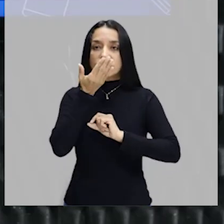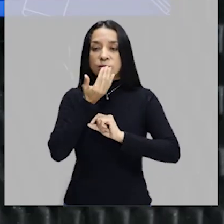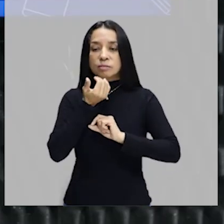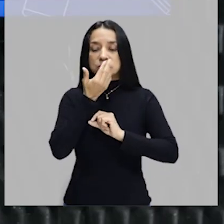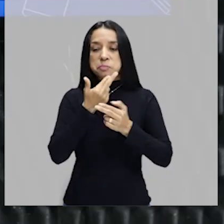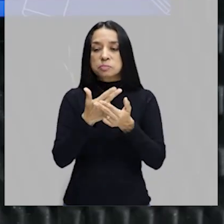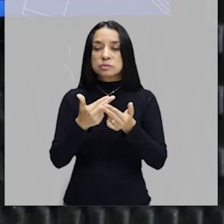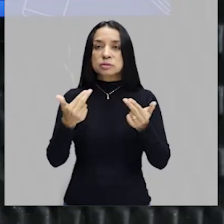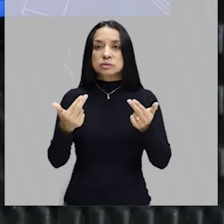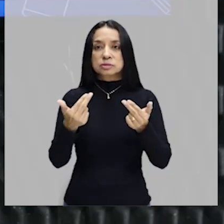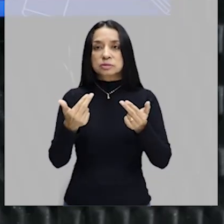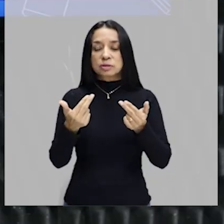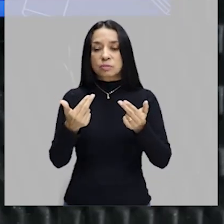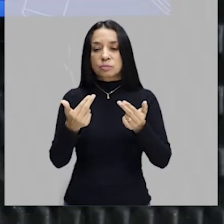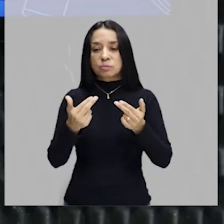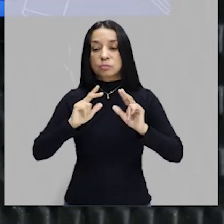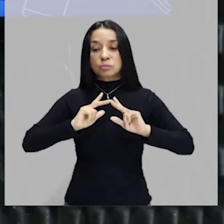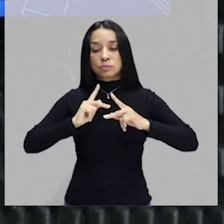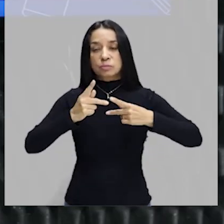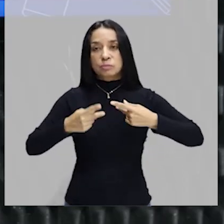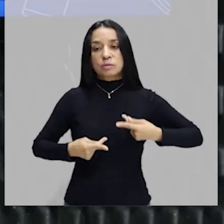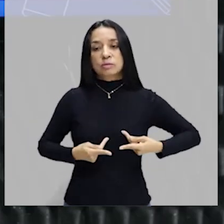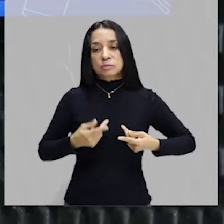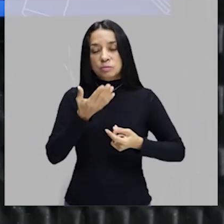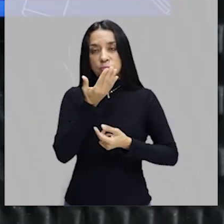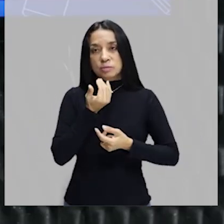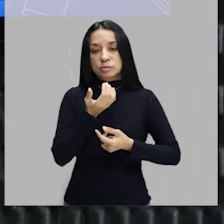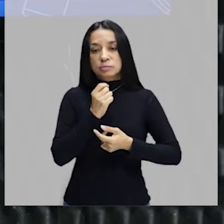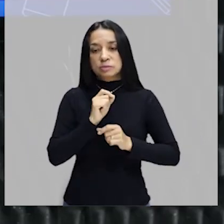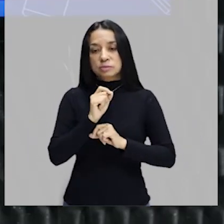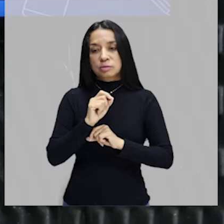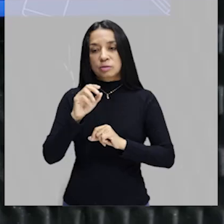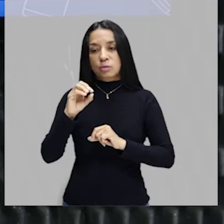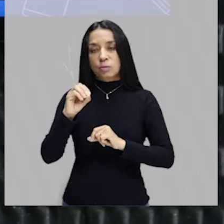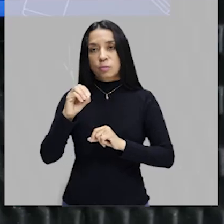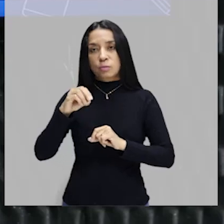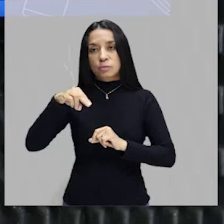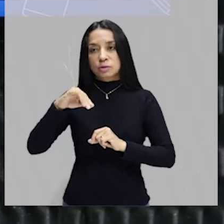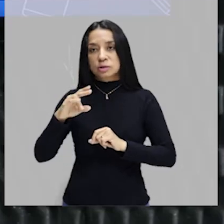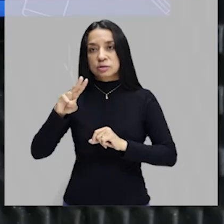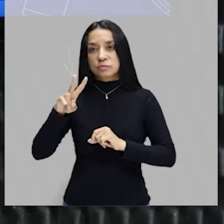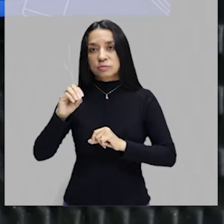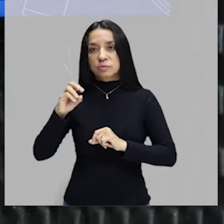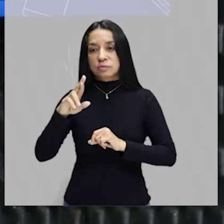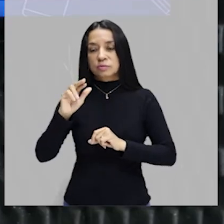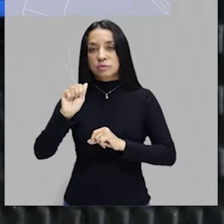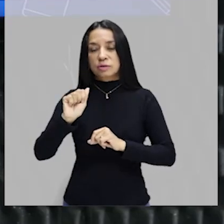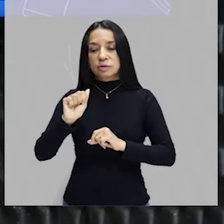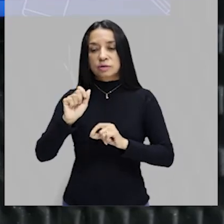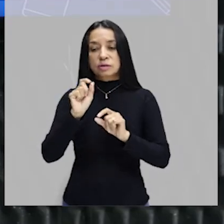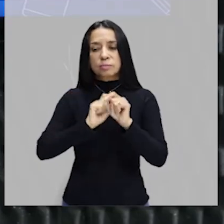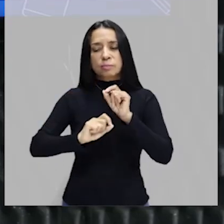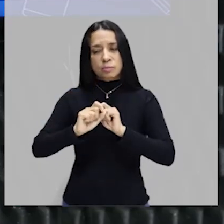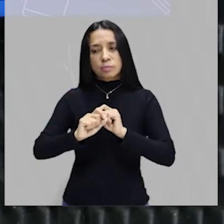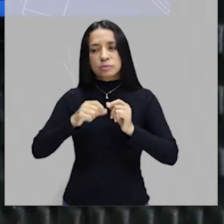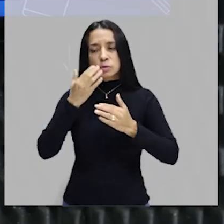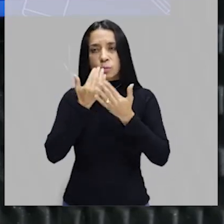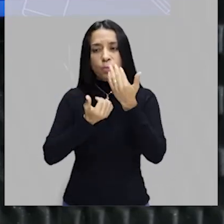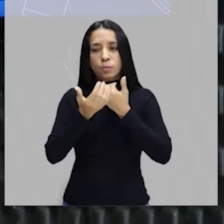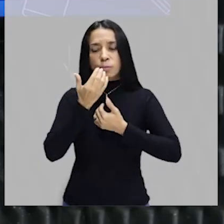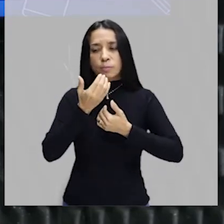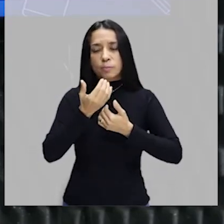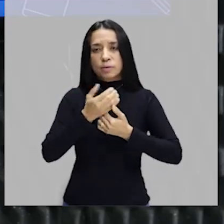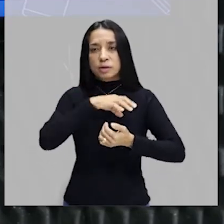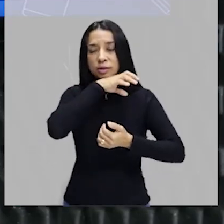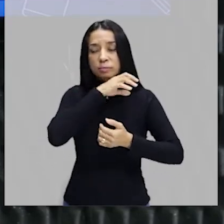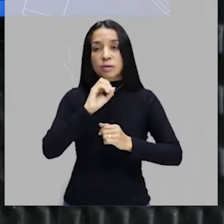alimentação dos seres humanos ela é uma alimentação onívora. O que é onívoro? Um indivíduo que pode se alimentar de animal